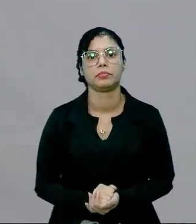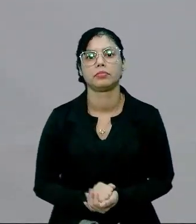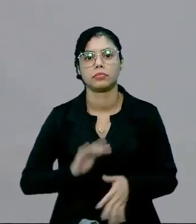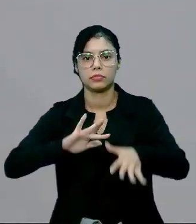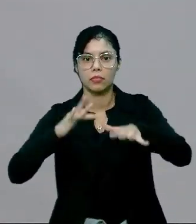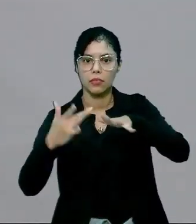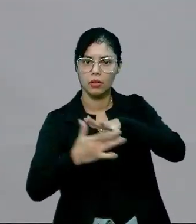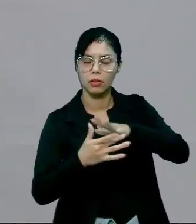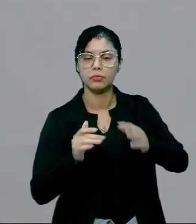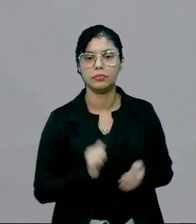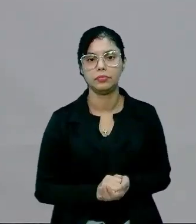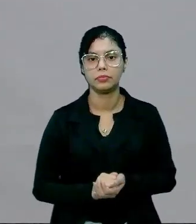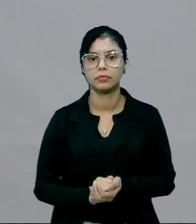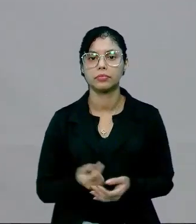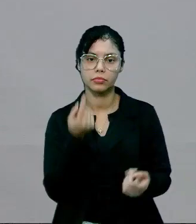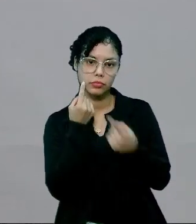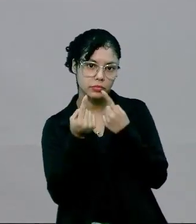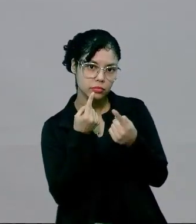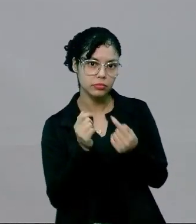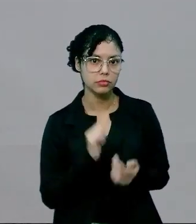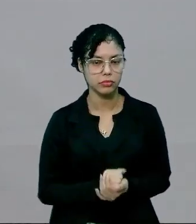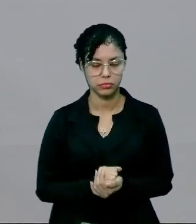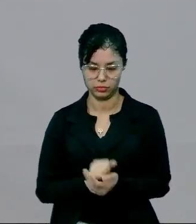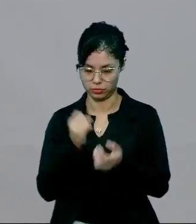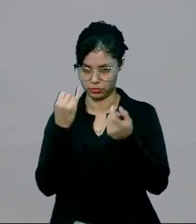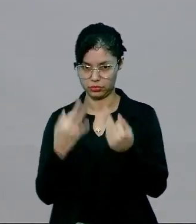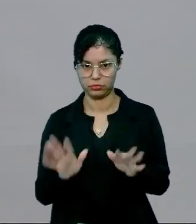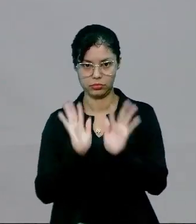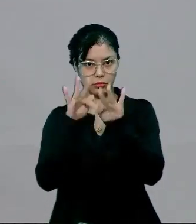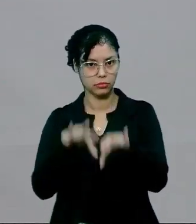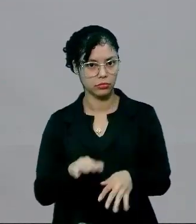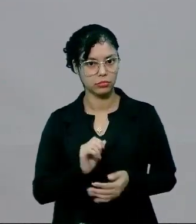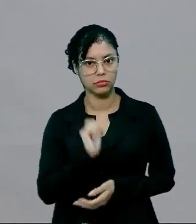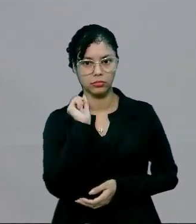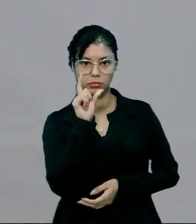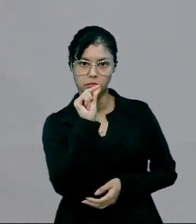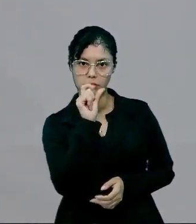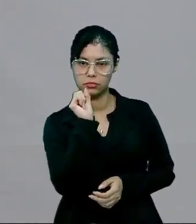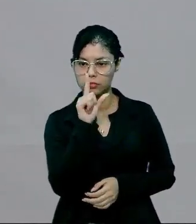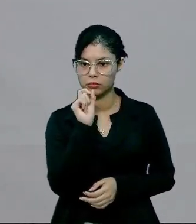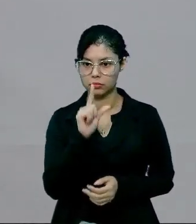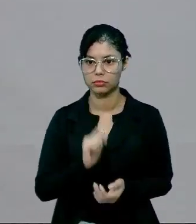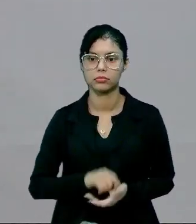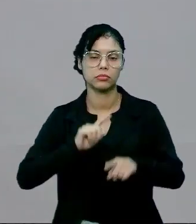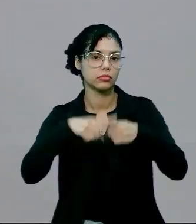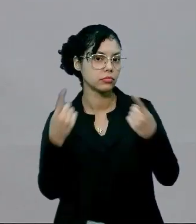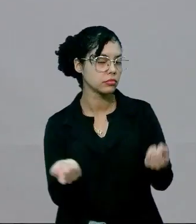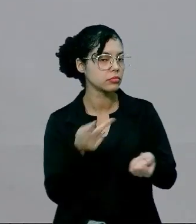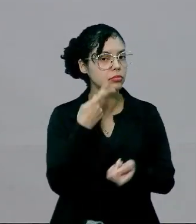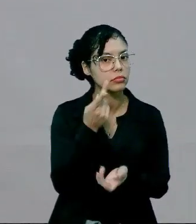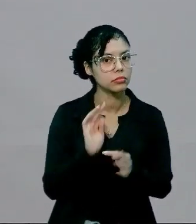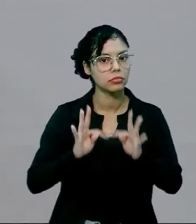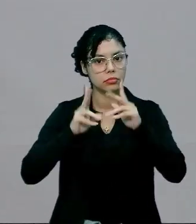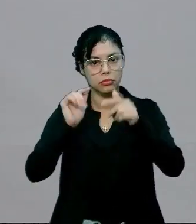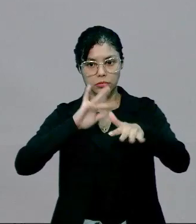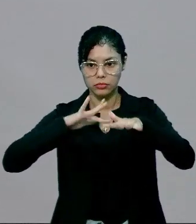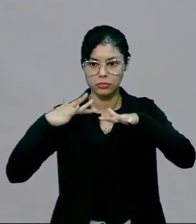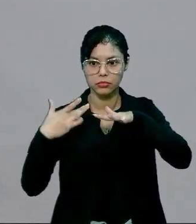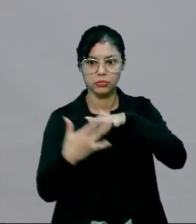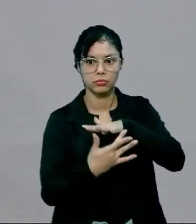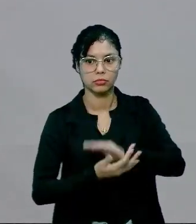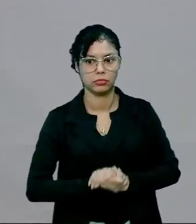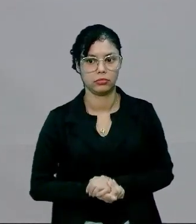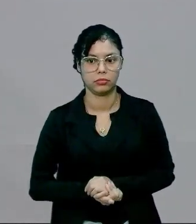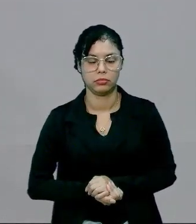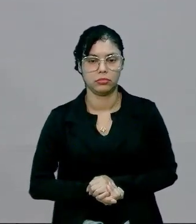as redes sociais a meios de comunicação. E aí ele cita no final do texto o Twitter. Porém, ele está falando de todas as redes